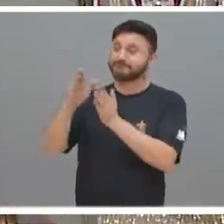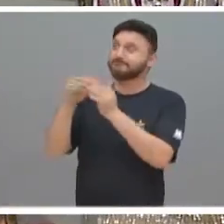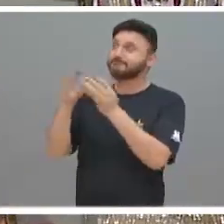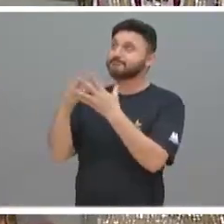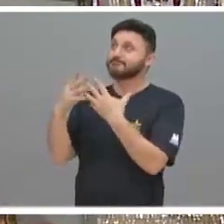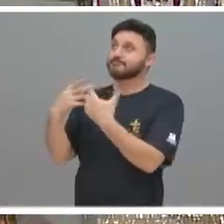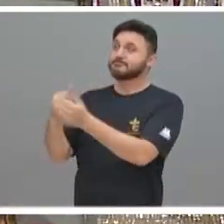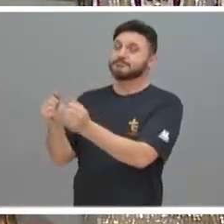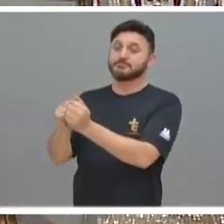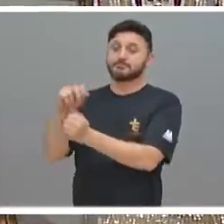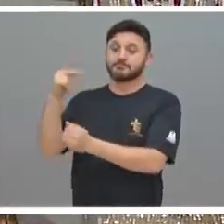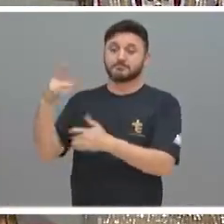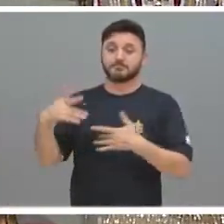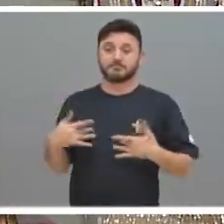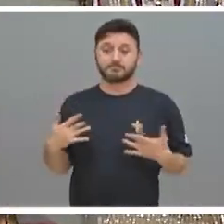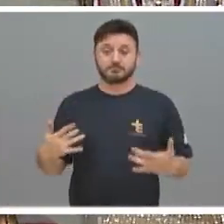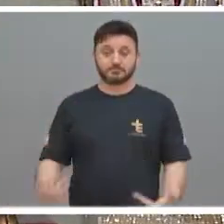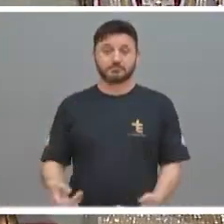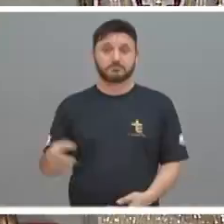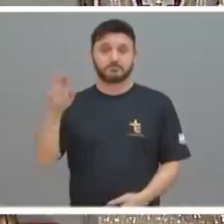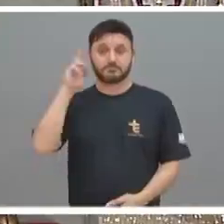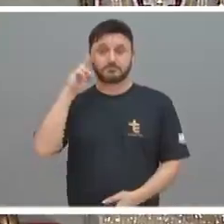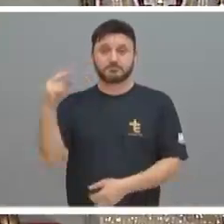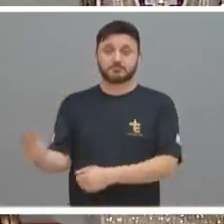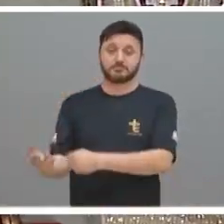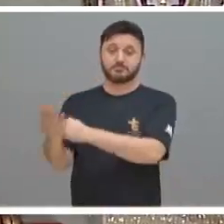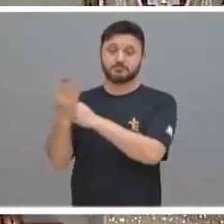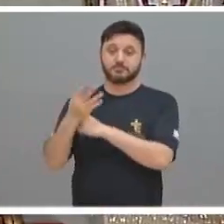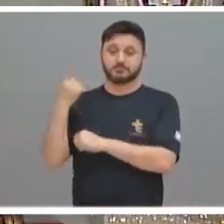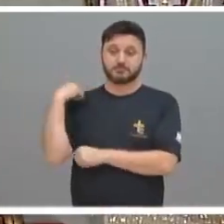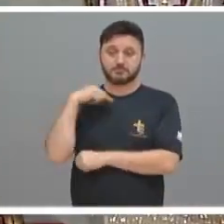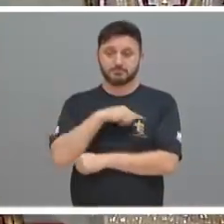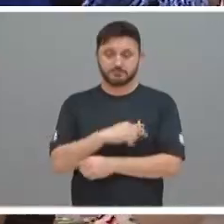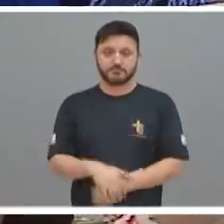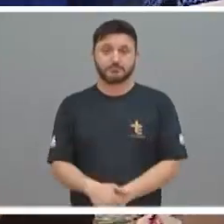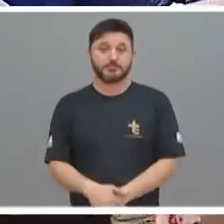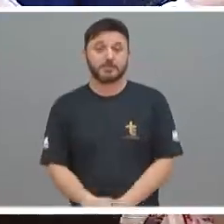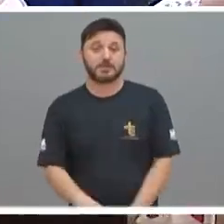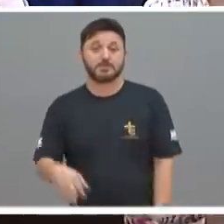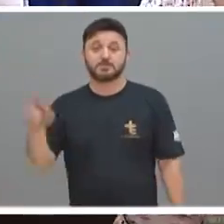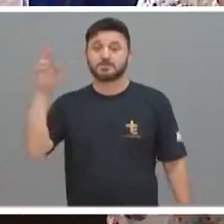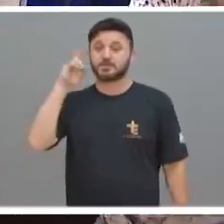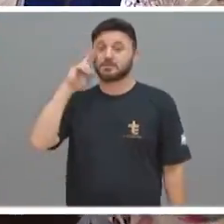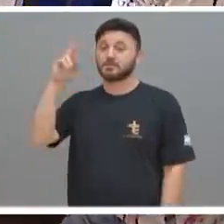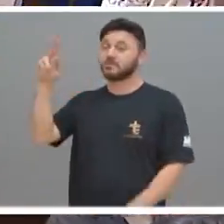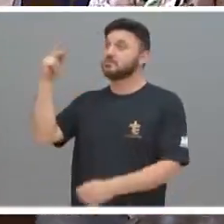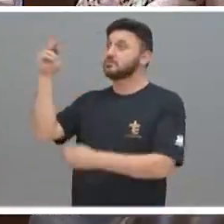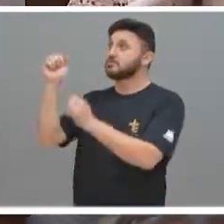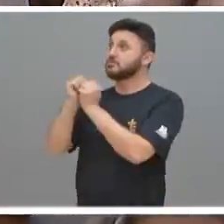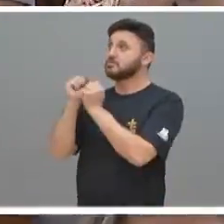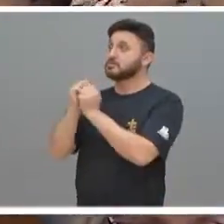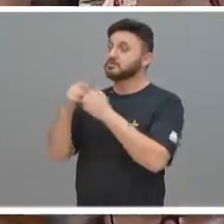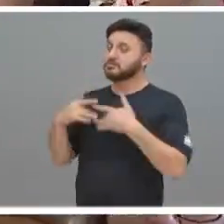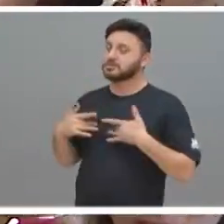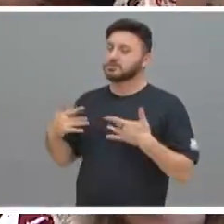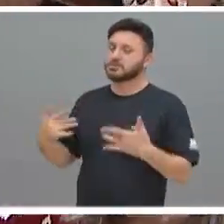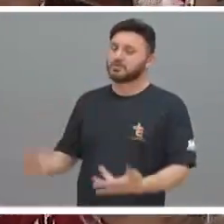em vossa misericórdia, atendei-nos, Senhor, todos. Em vossa